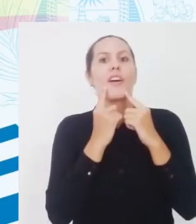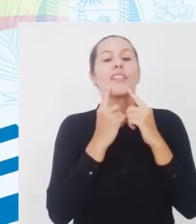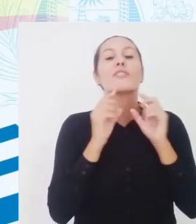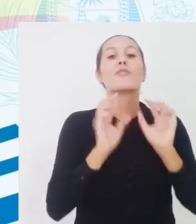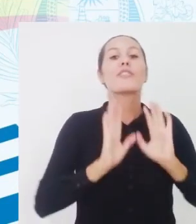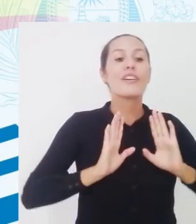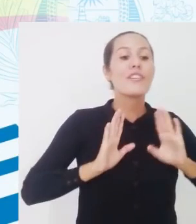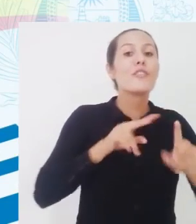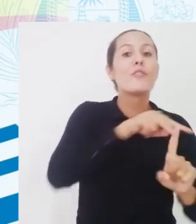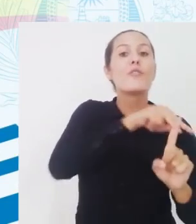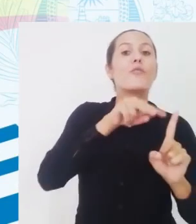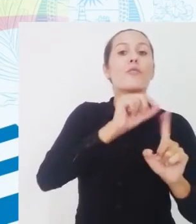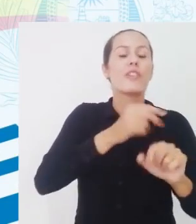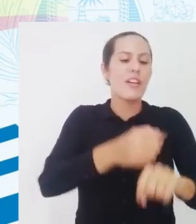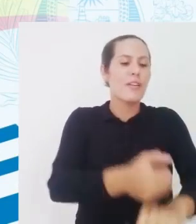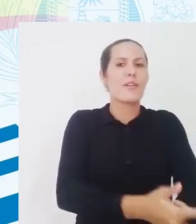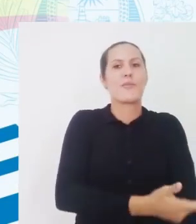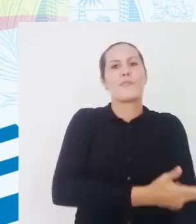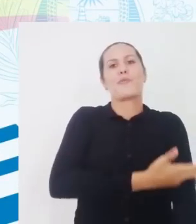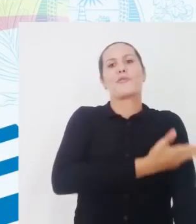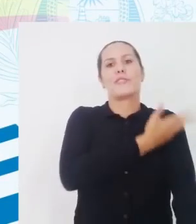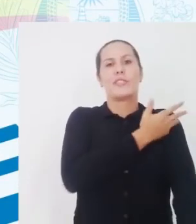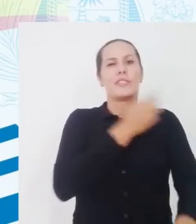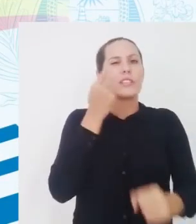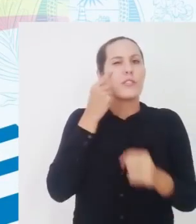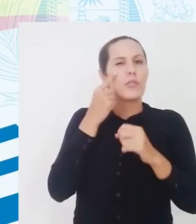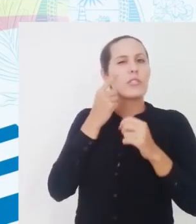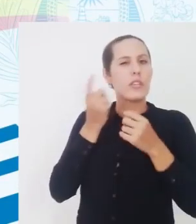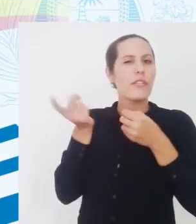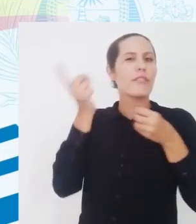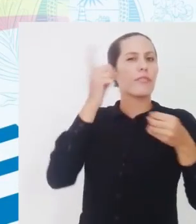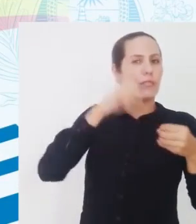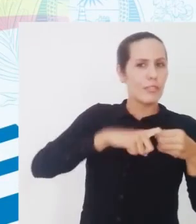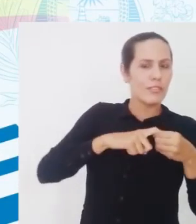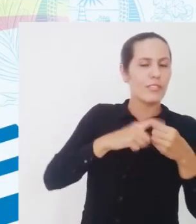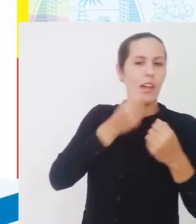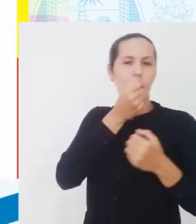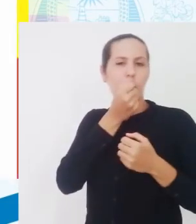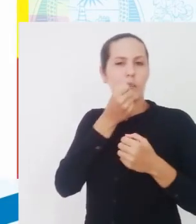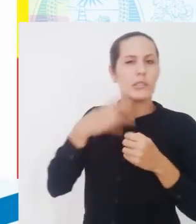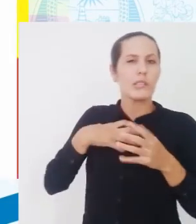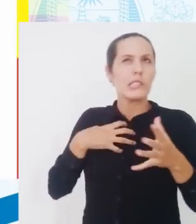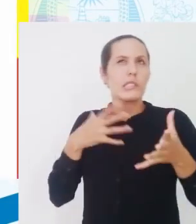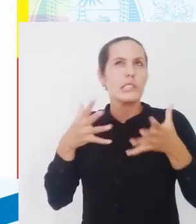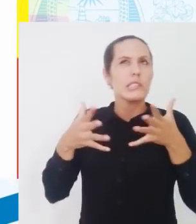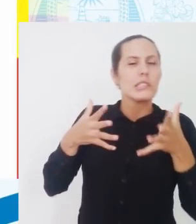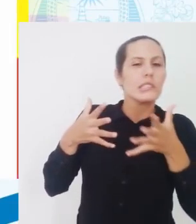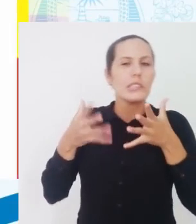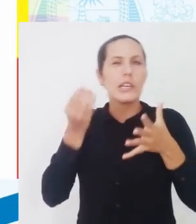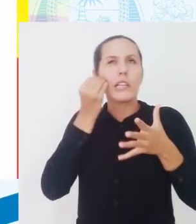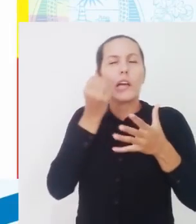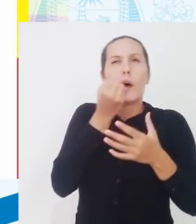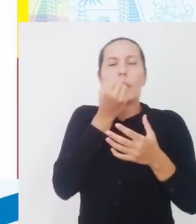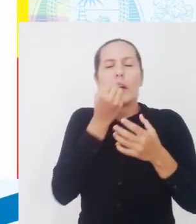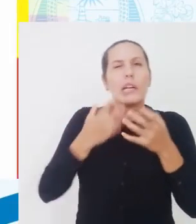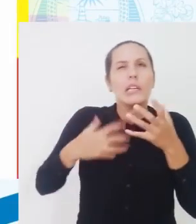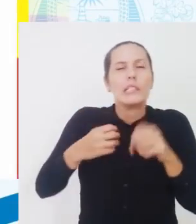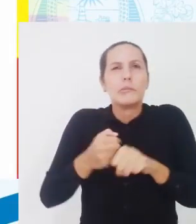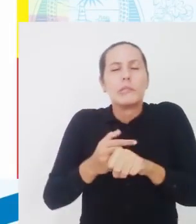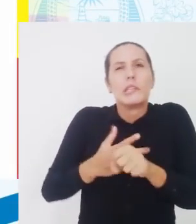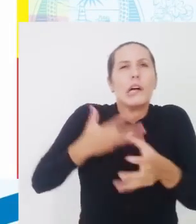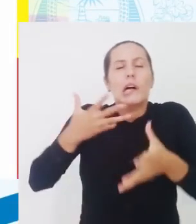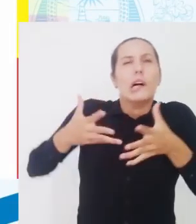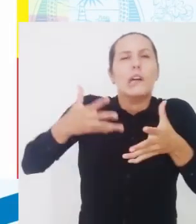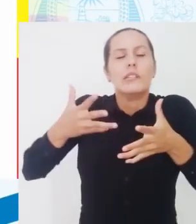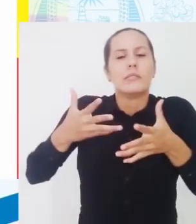para vocês a verdade, nada mais do que a verdade. Se liga aí no que eu vou explicar. O Felipe, que foi o primeiro que